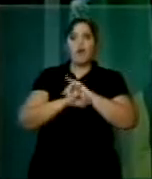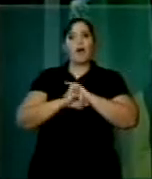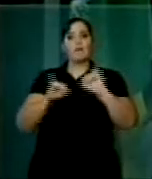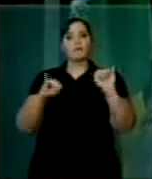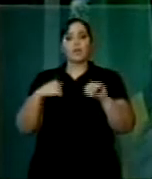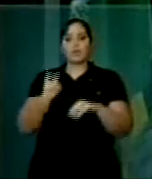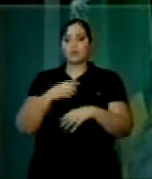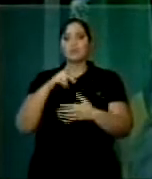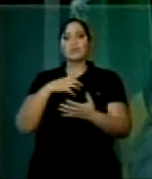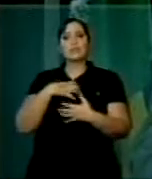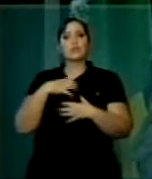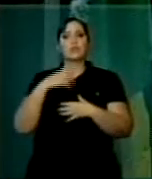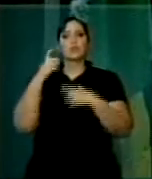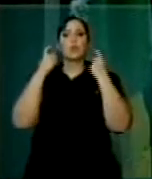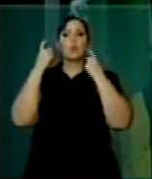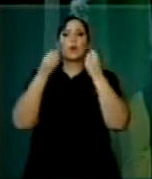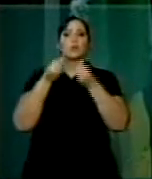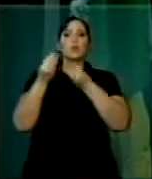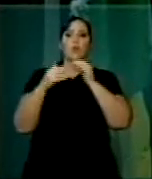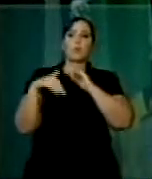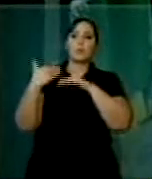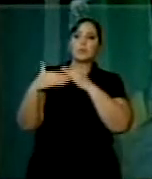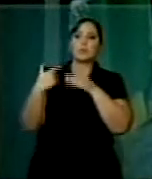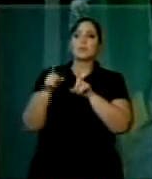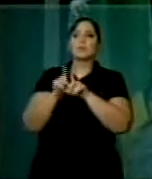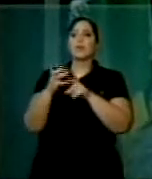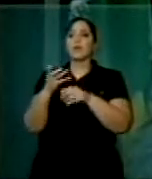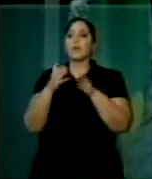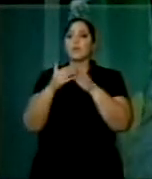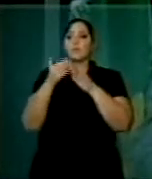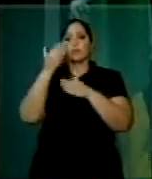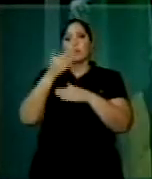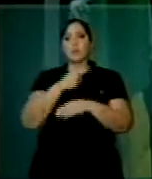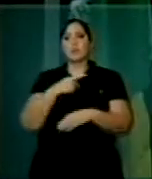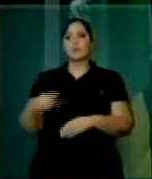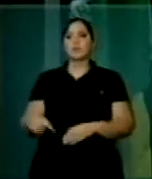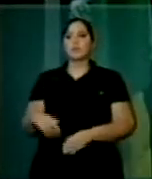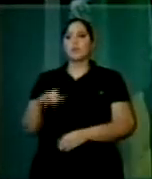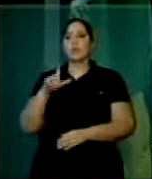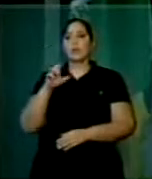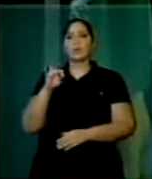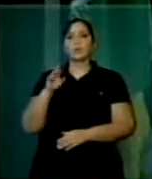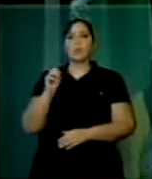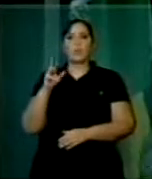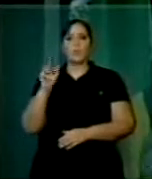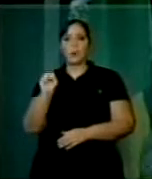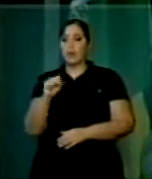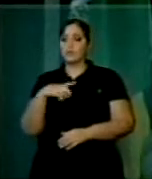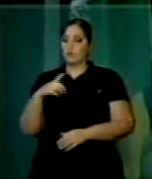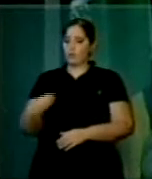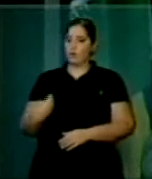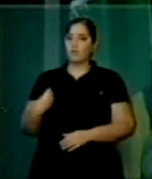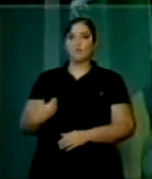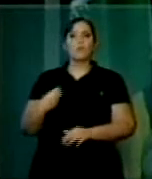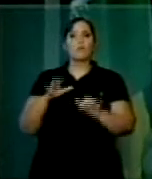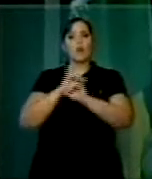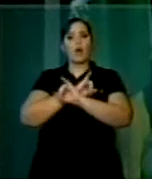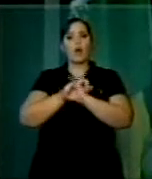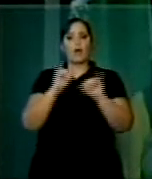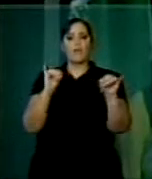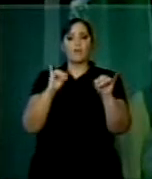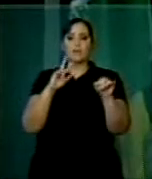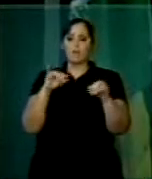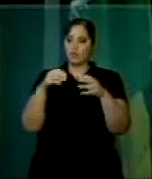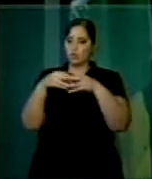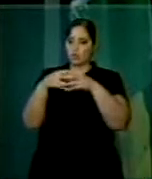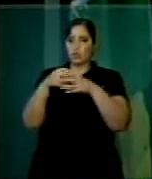nossa preocupação com esse processo. E quero apelar, inclusive, para o presidente da Eletrobras. Estou aqui comunicando que iremos, através da Comissão